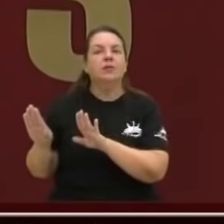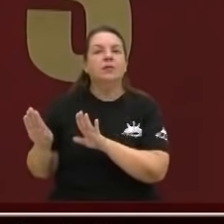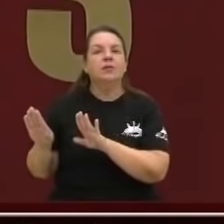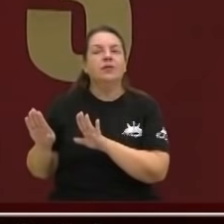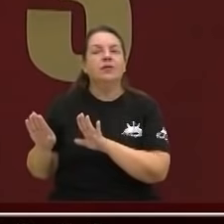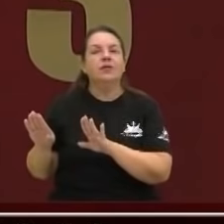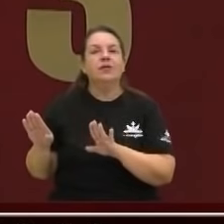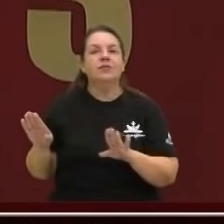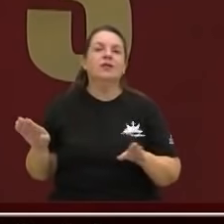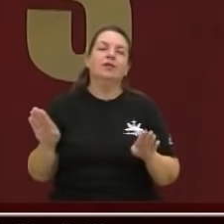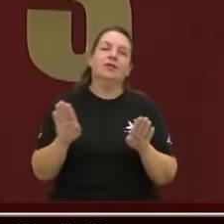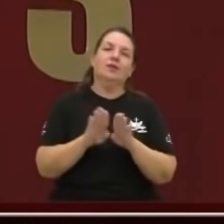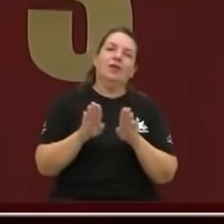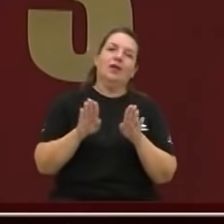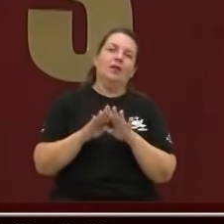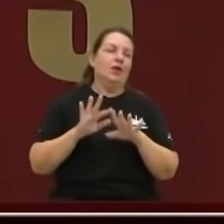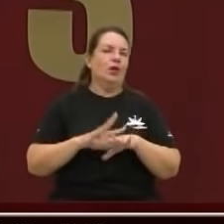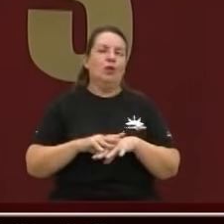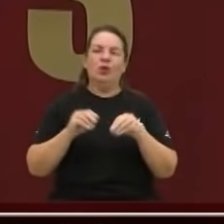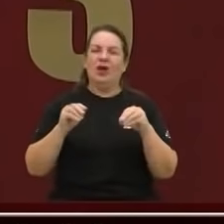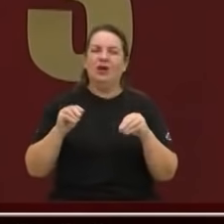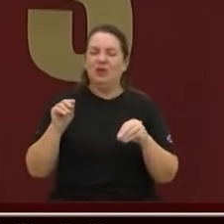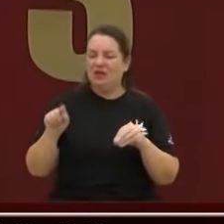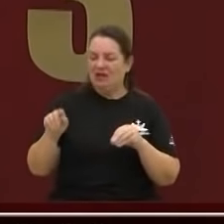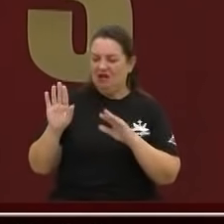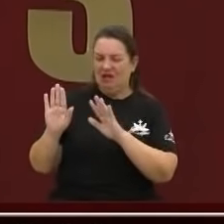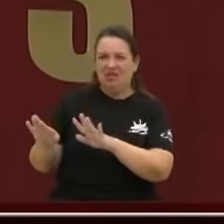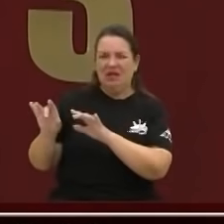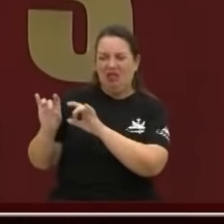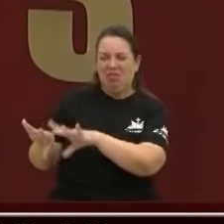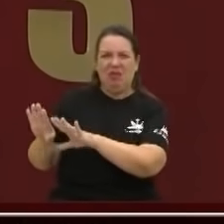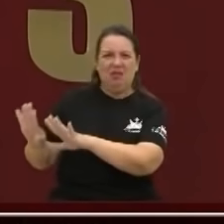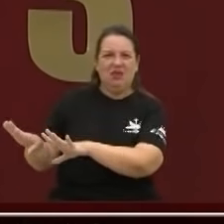curado da marginalidade.